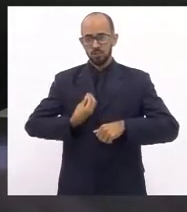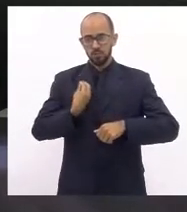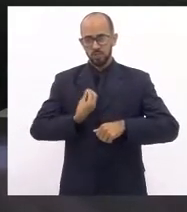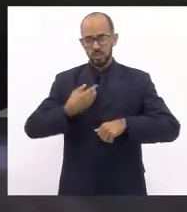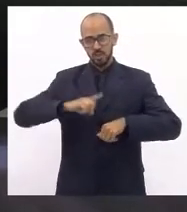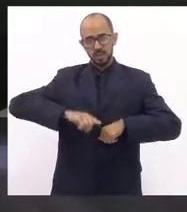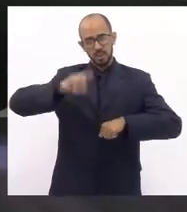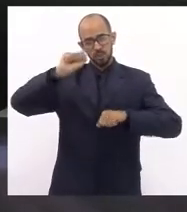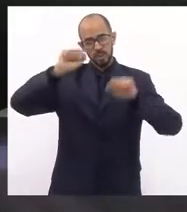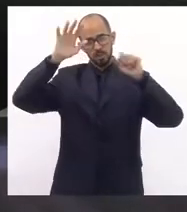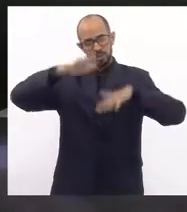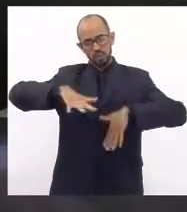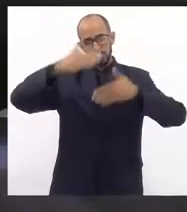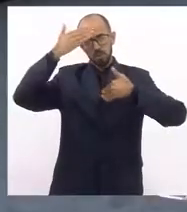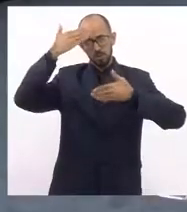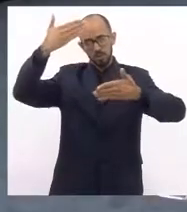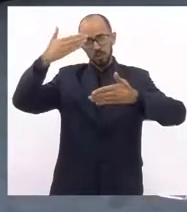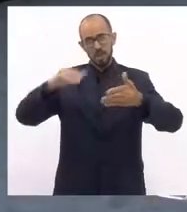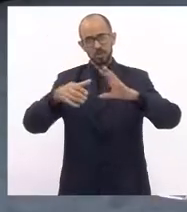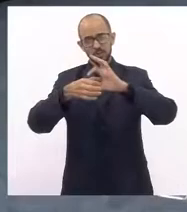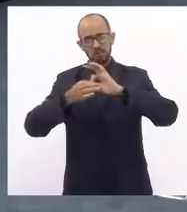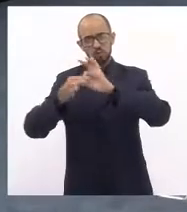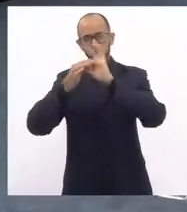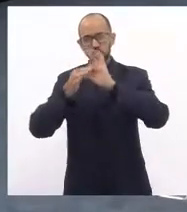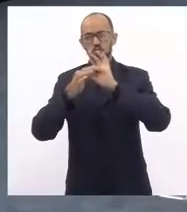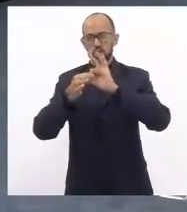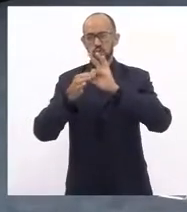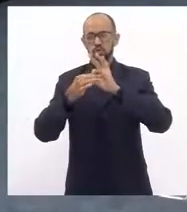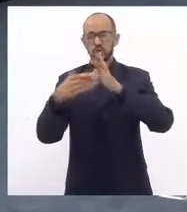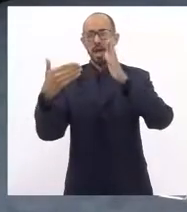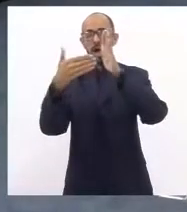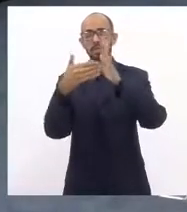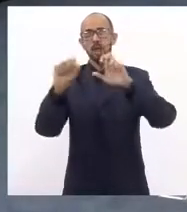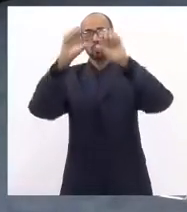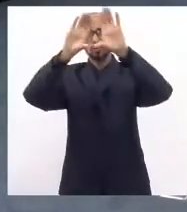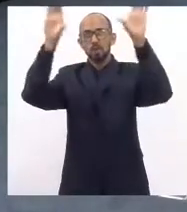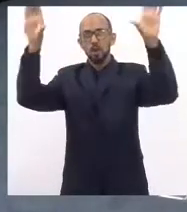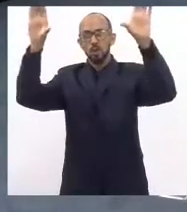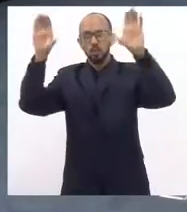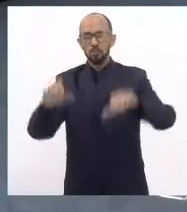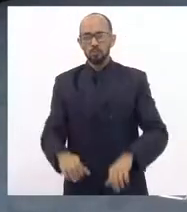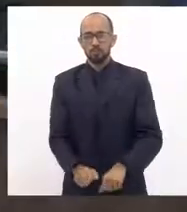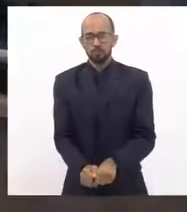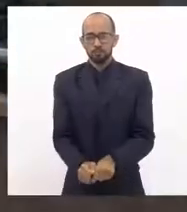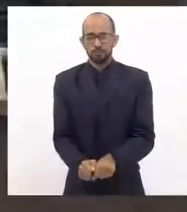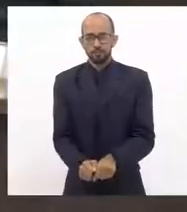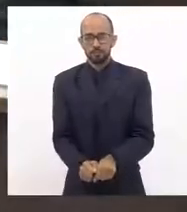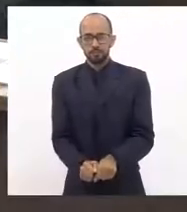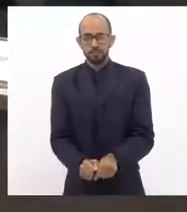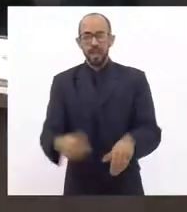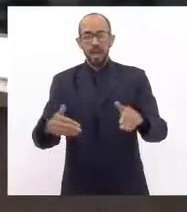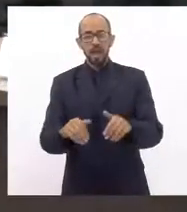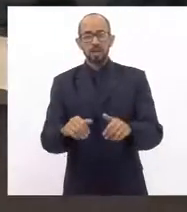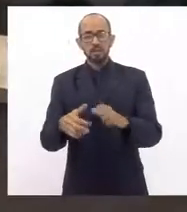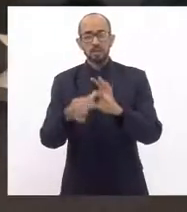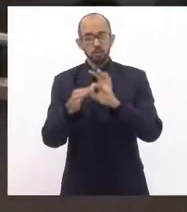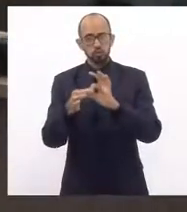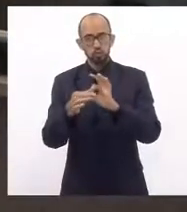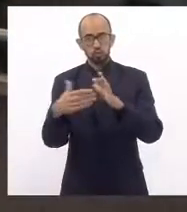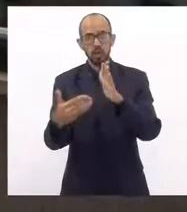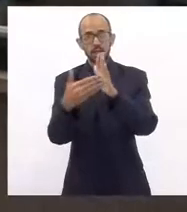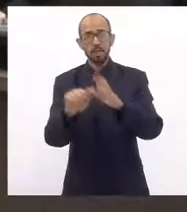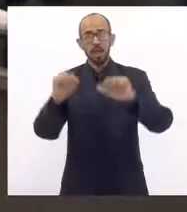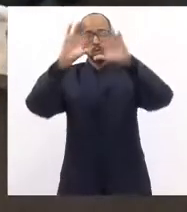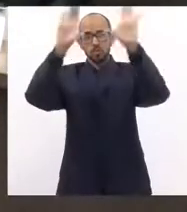Deus abençoe e estamos juntos! Até o céu! Cadê meus capelães? Estamos juntos? Até o céu! Até o